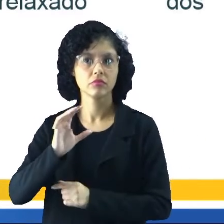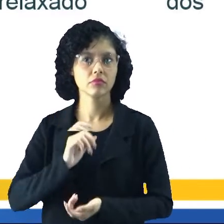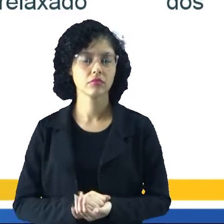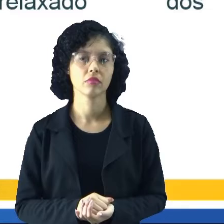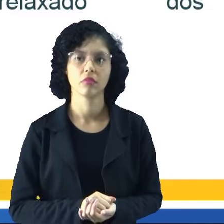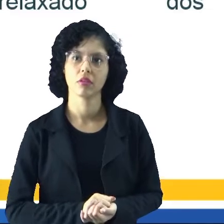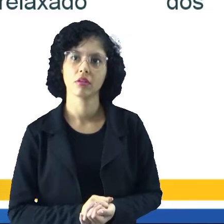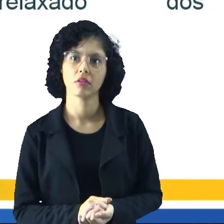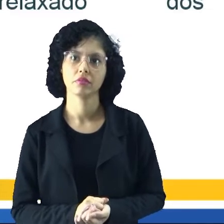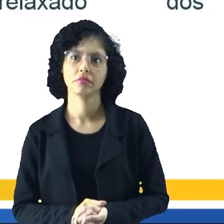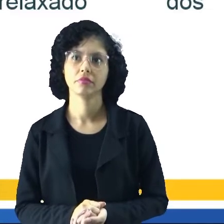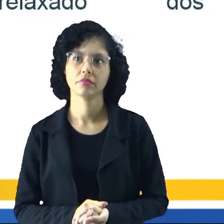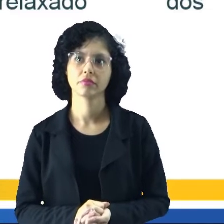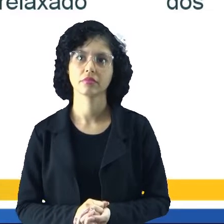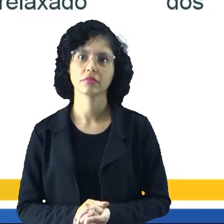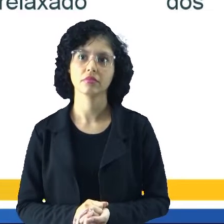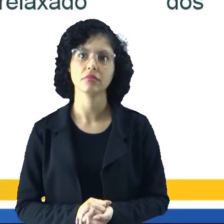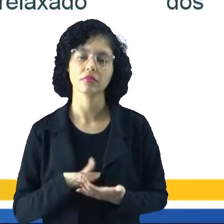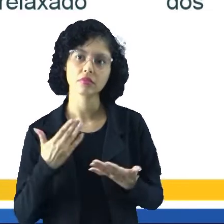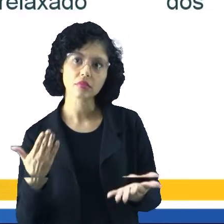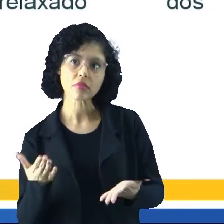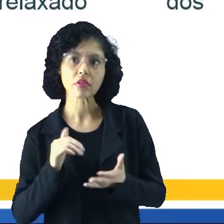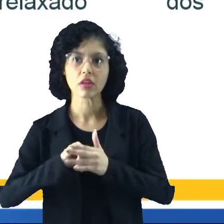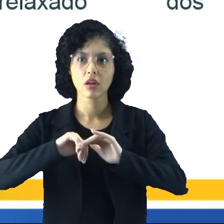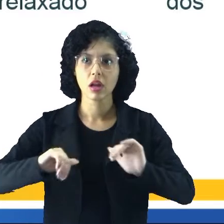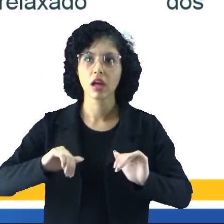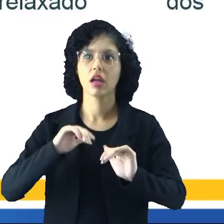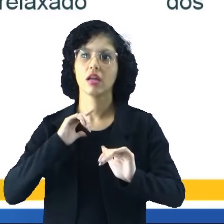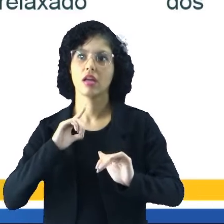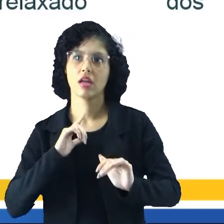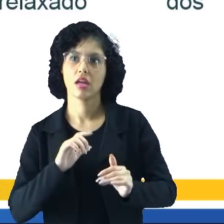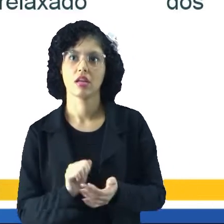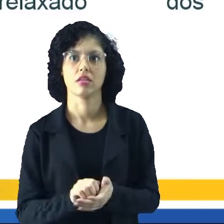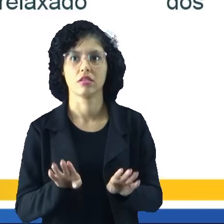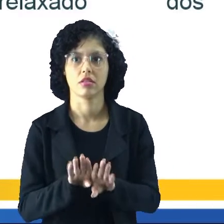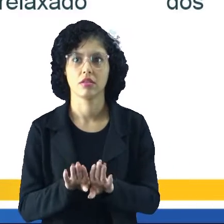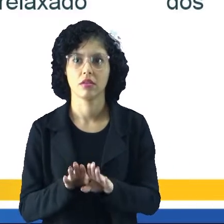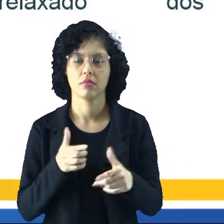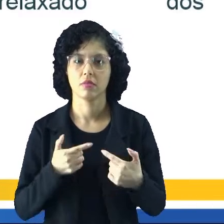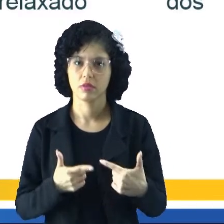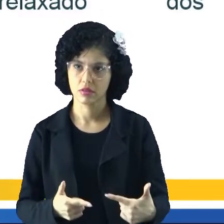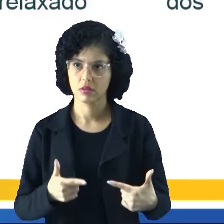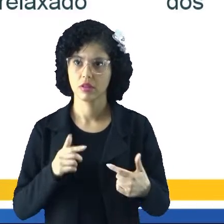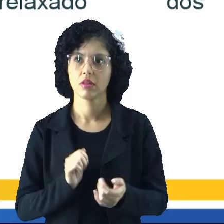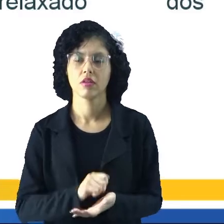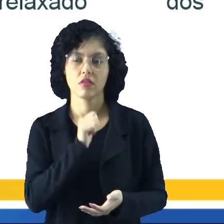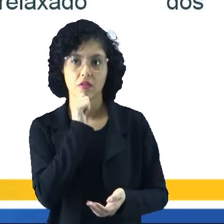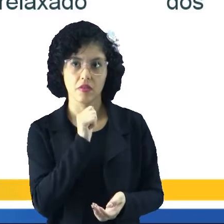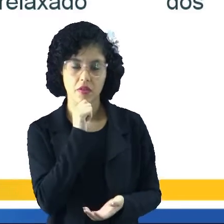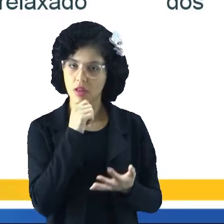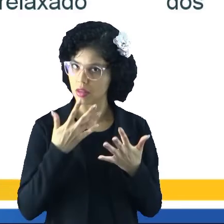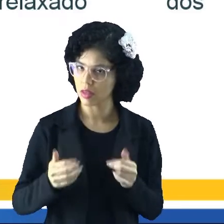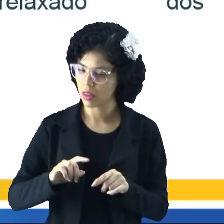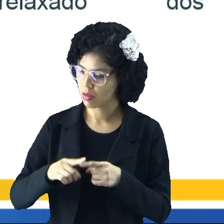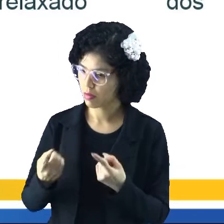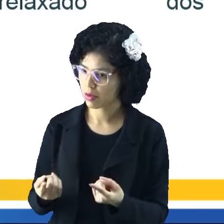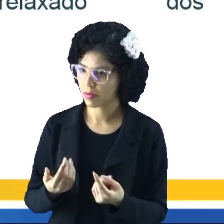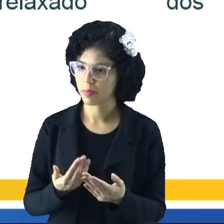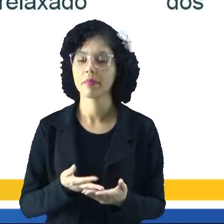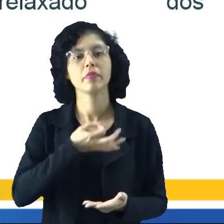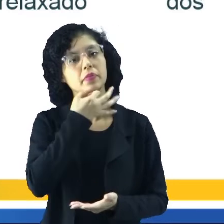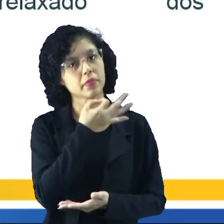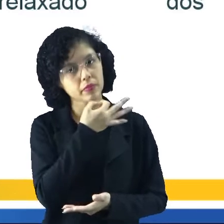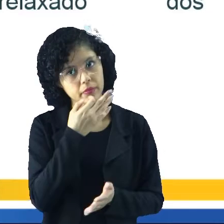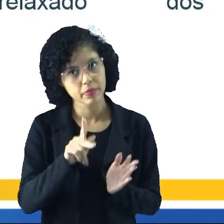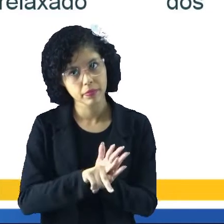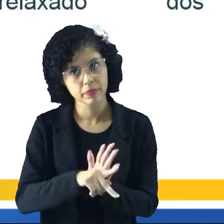não convencionais para um duelo. Opa, nós temos também essa possibilidade. Porque no primeiro momento ele aceita, mas ele dá uma sugestão